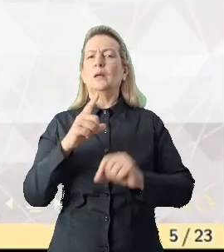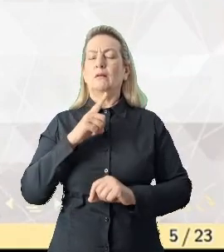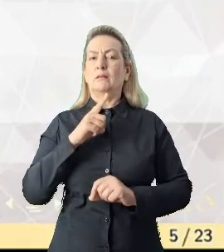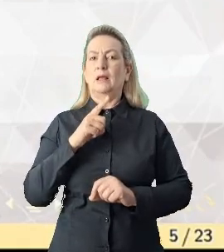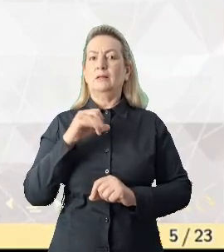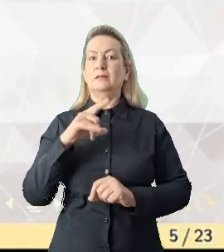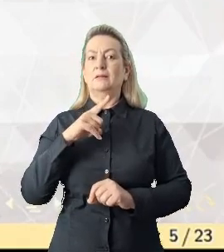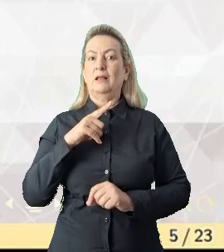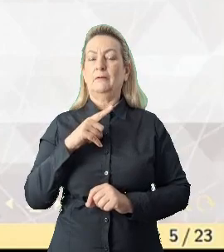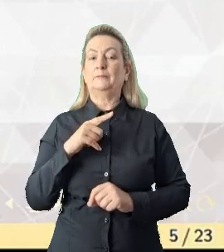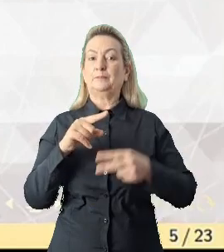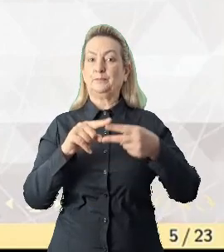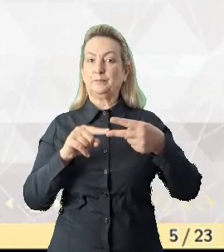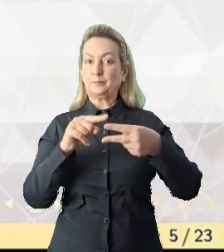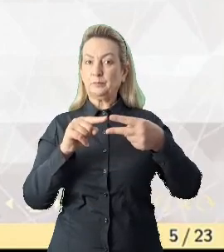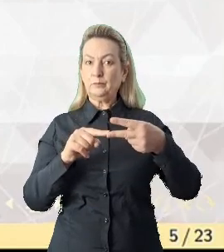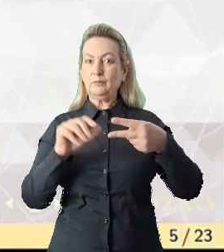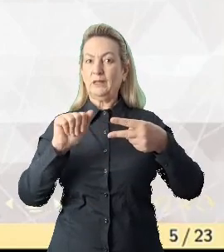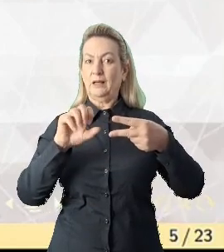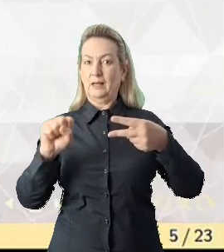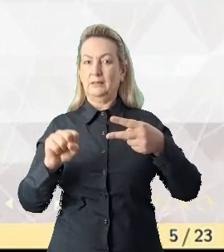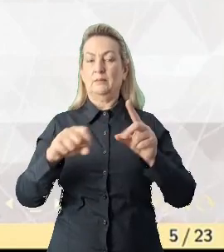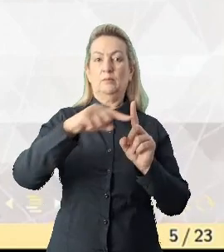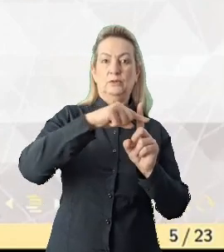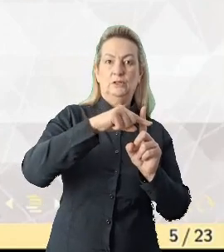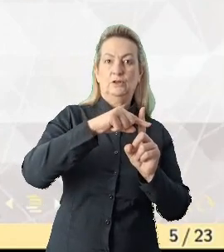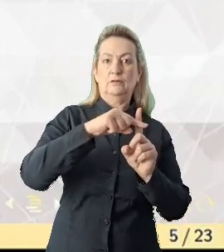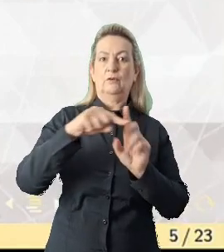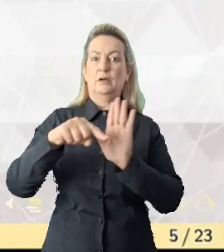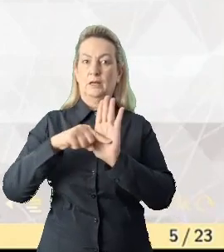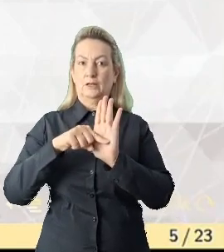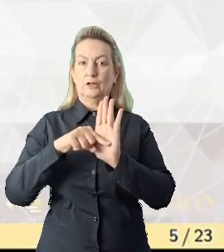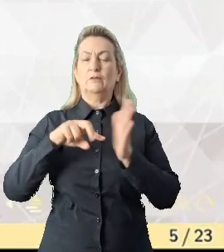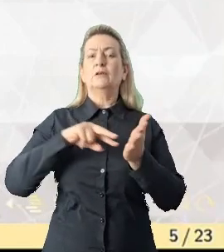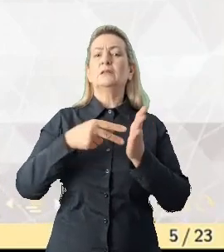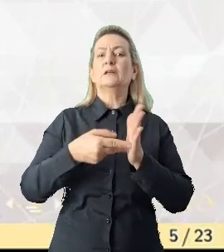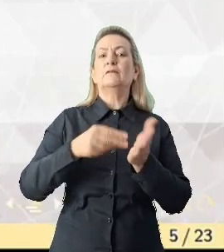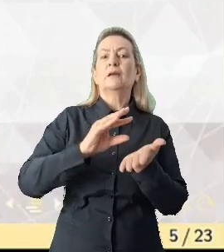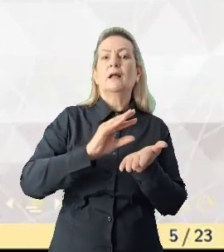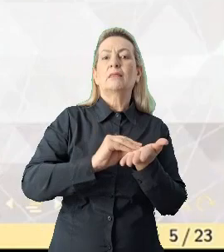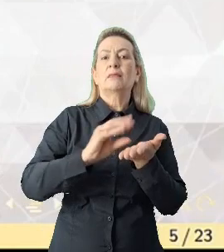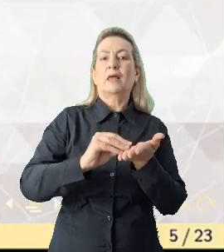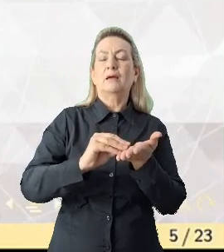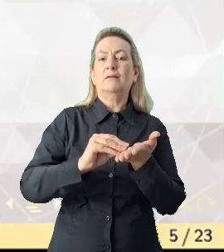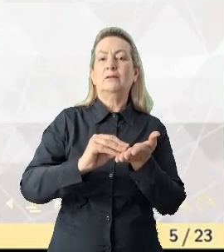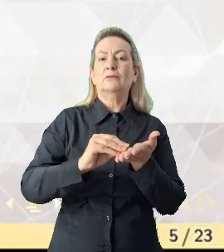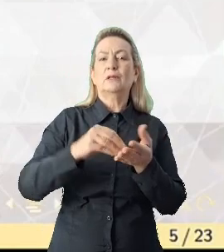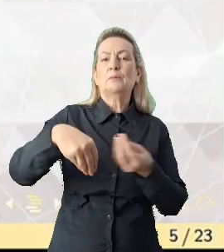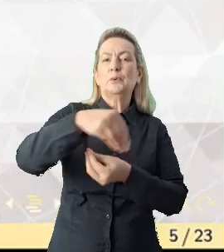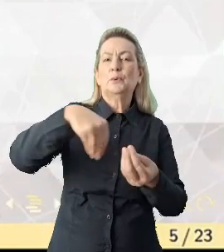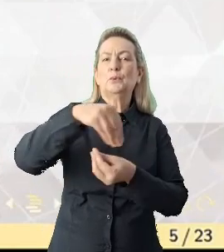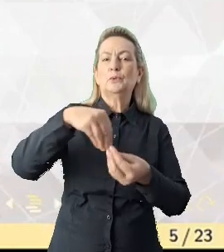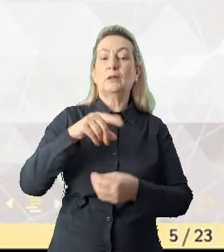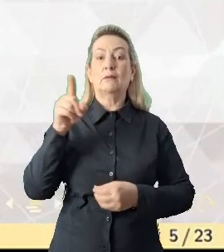valores diferentes. E aí que tem um detalhe interessante. Se você tiver duas assimetrias, um valor positivo e uma negativa, quer dizer que o teu banco